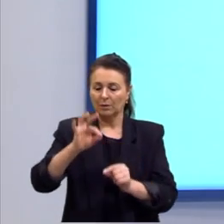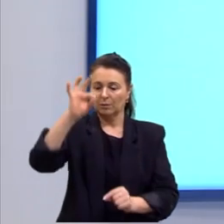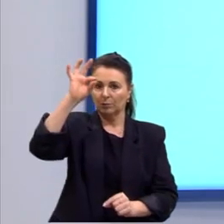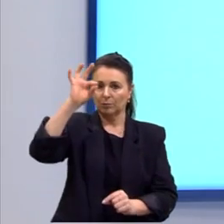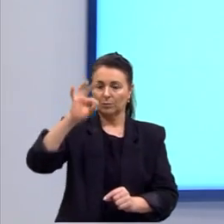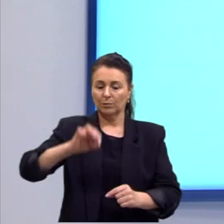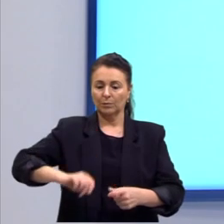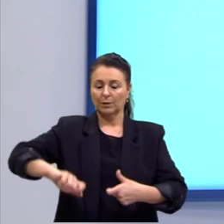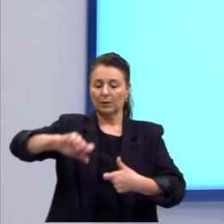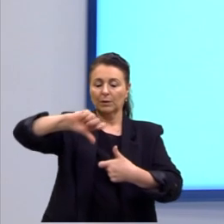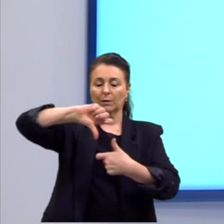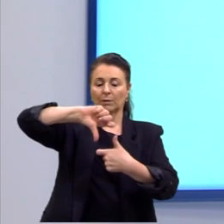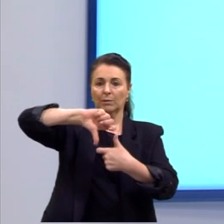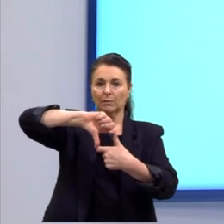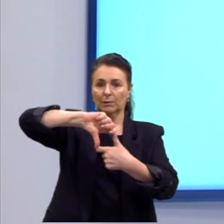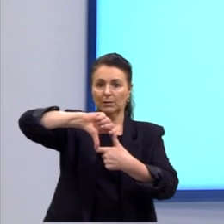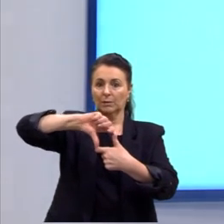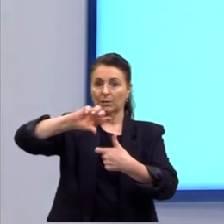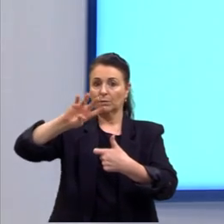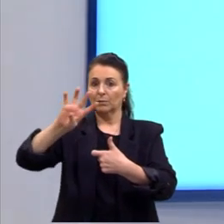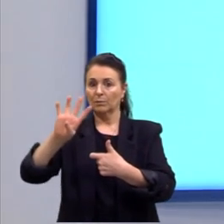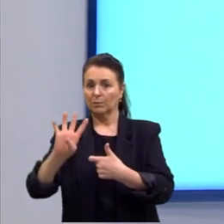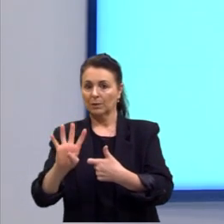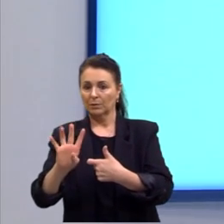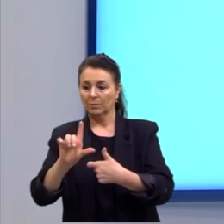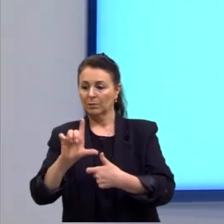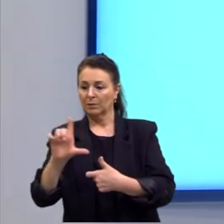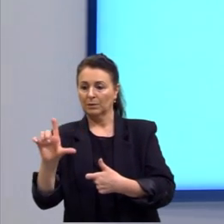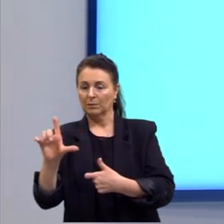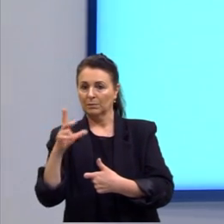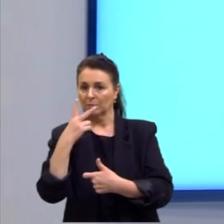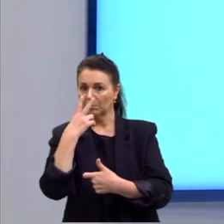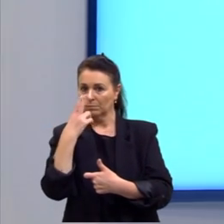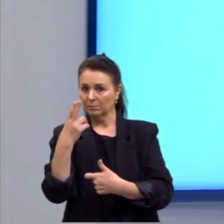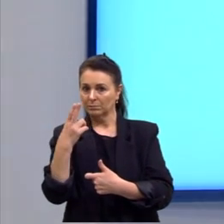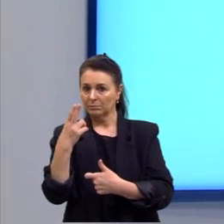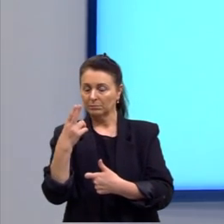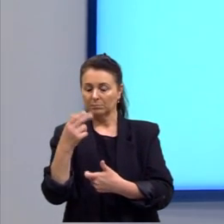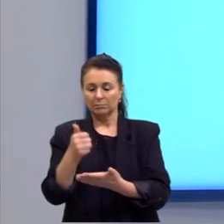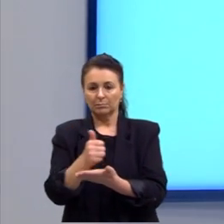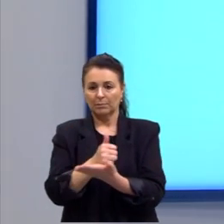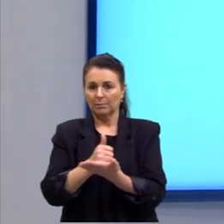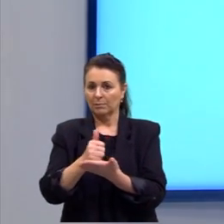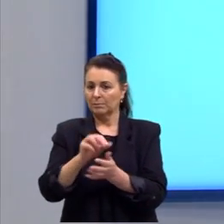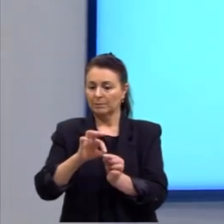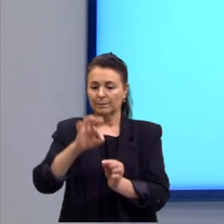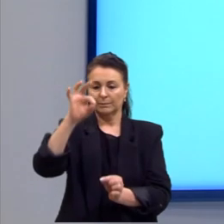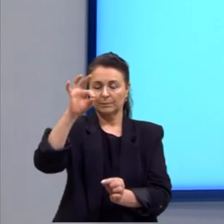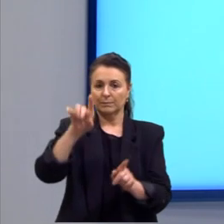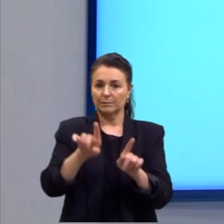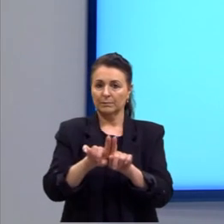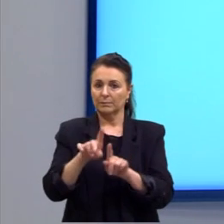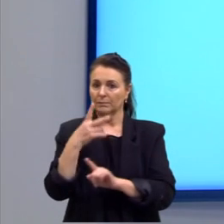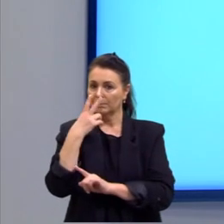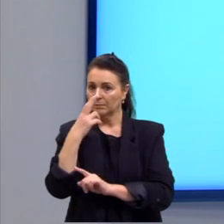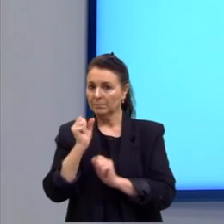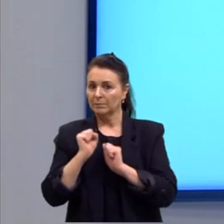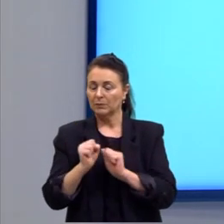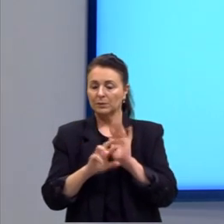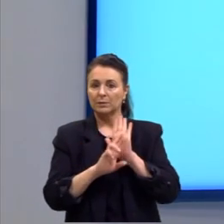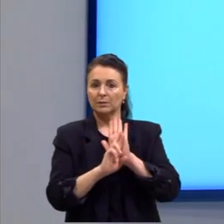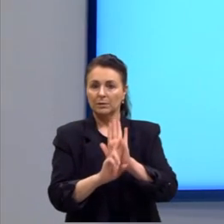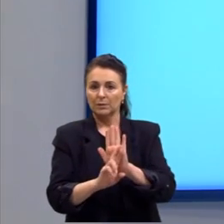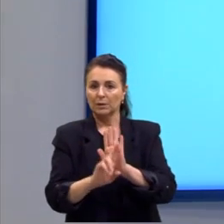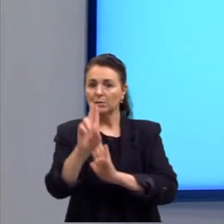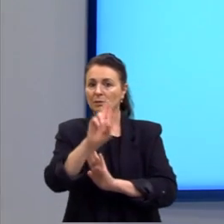quadrado possui quatro lados de mesma medida Nós não precisamos diferenciar base e altura podemos representar somente